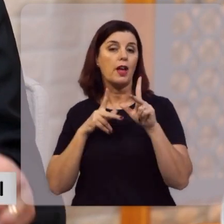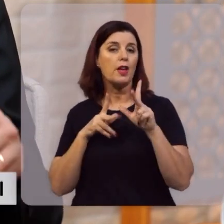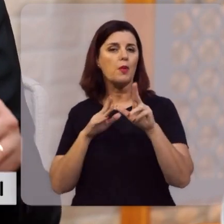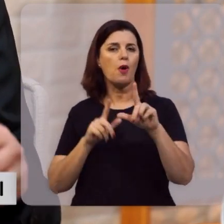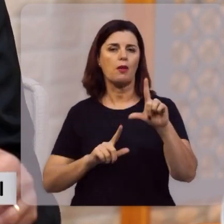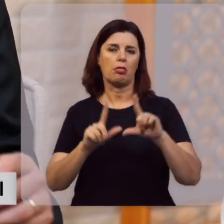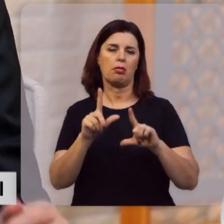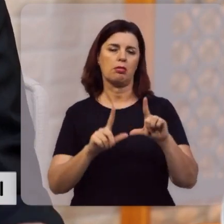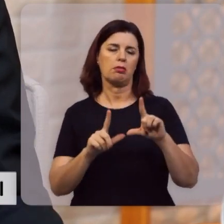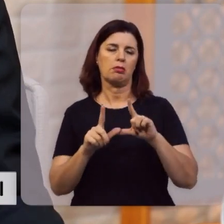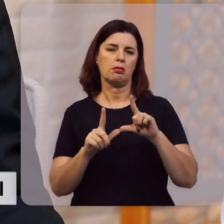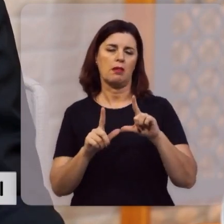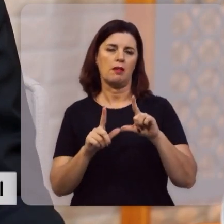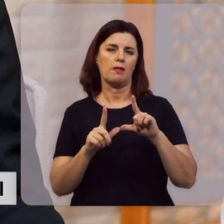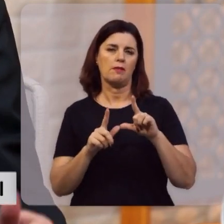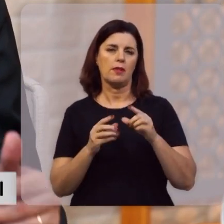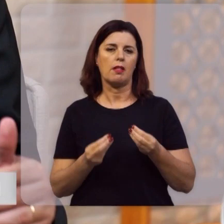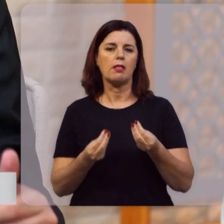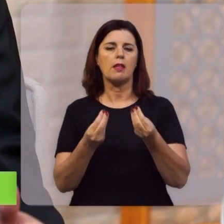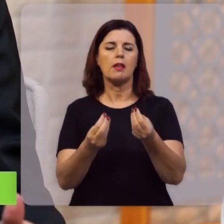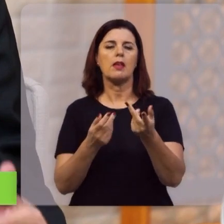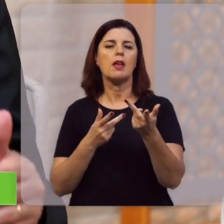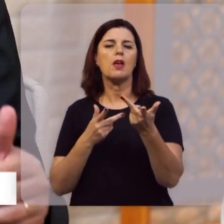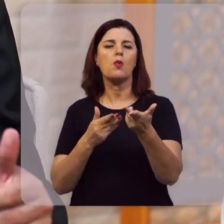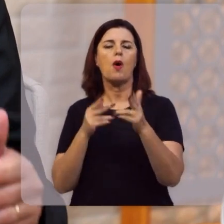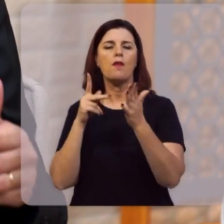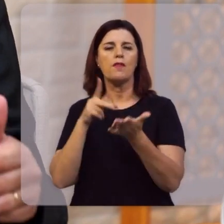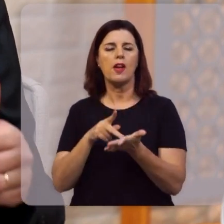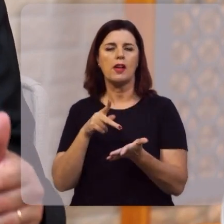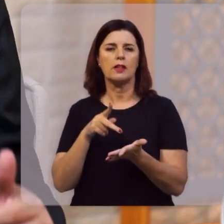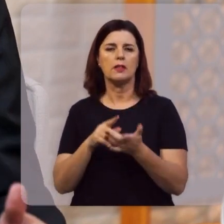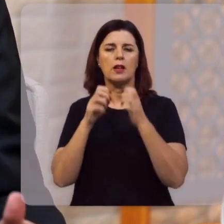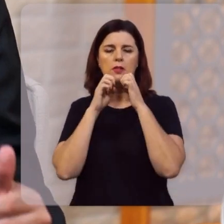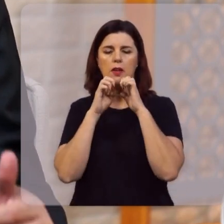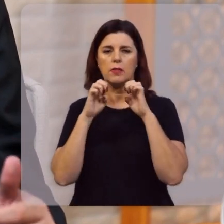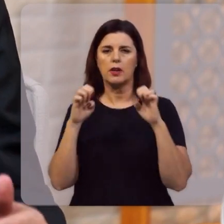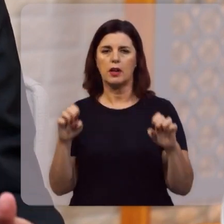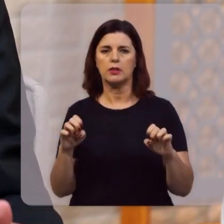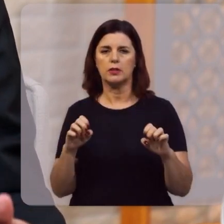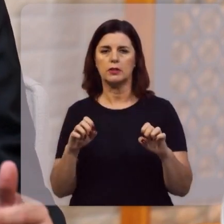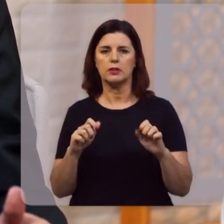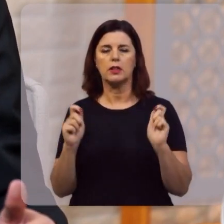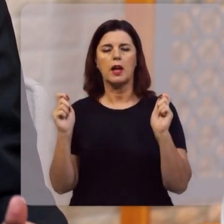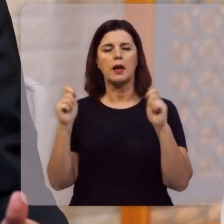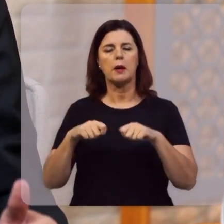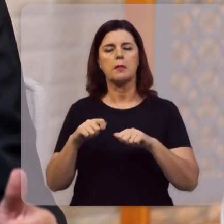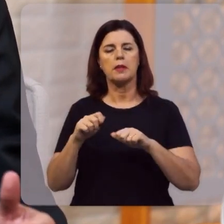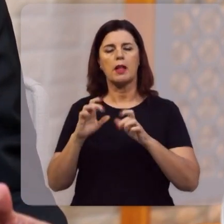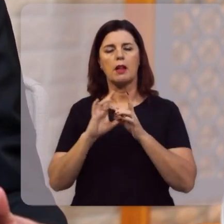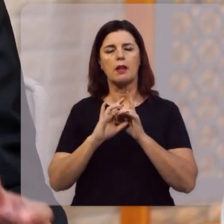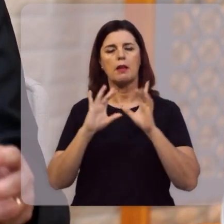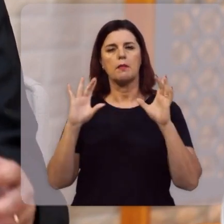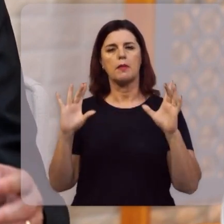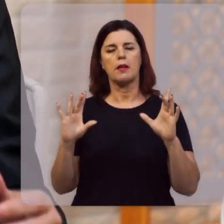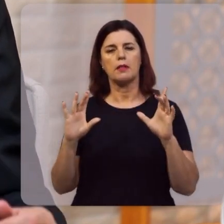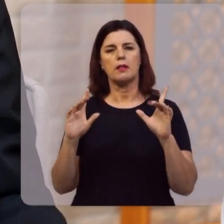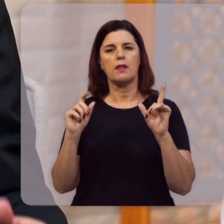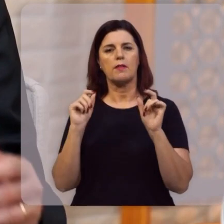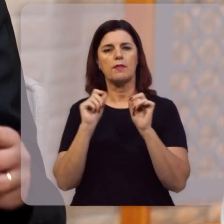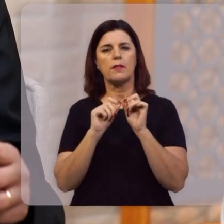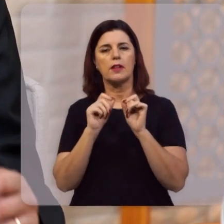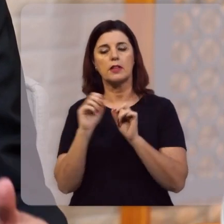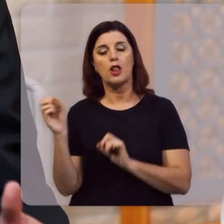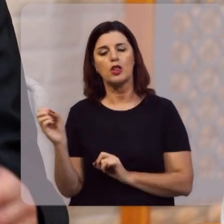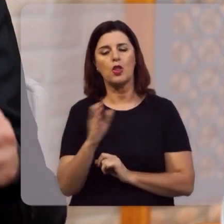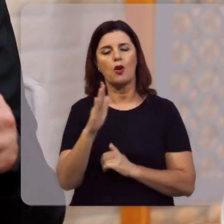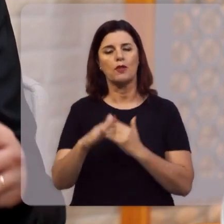horário, neste mesmo canal, trazendo as mesmas verdades do Evangelho, que são capazes de libertar,